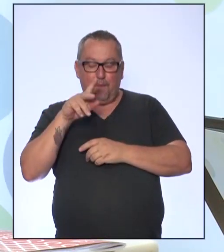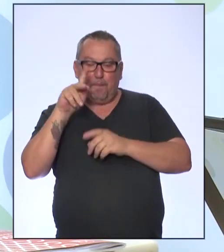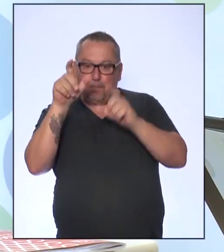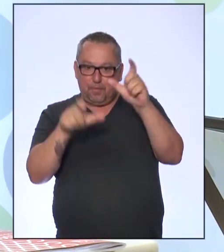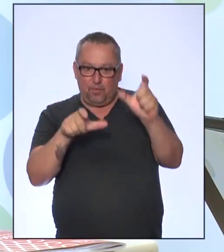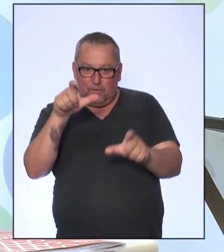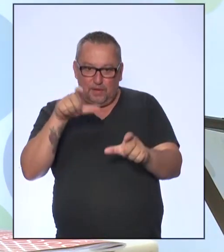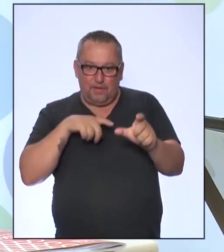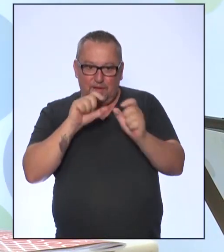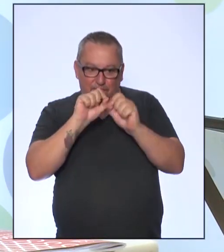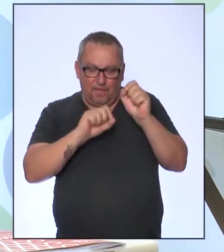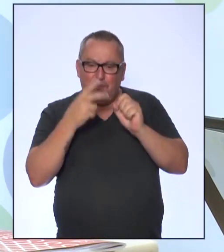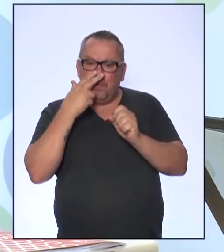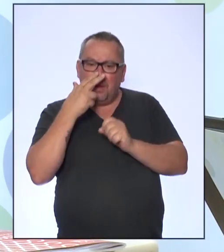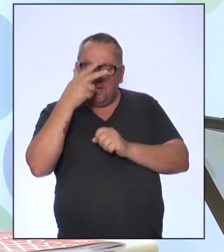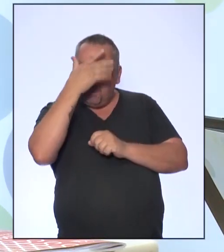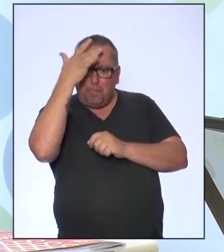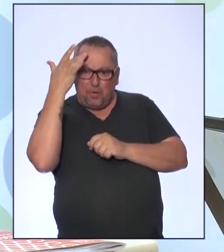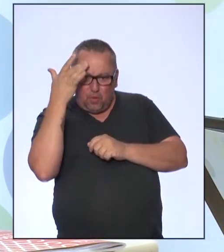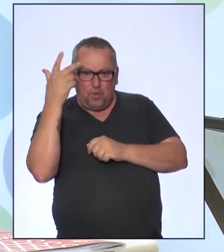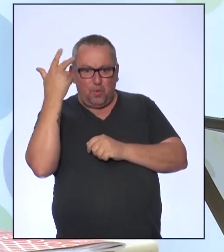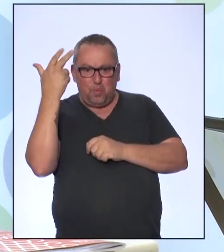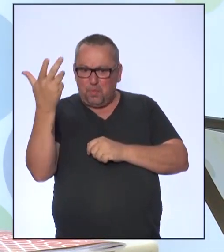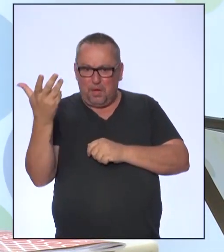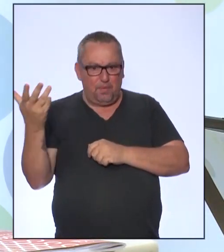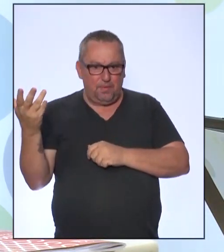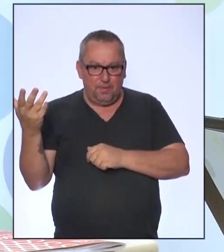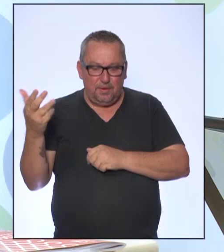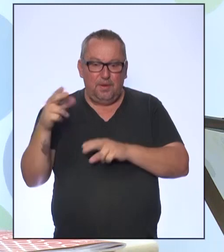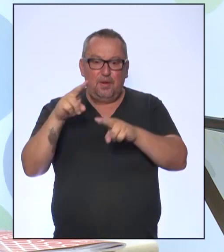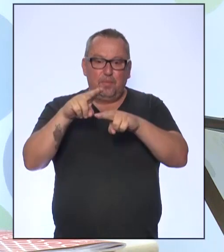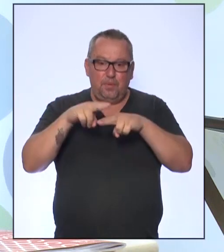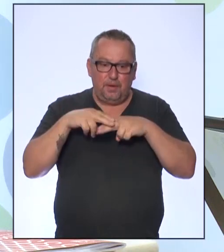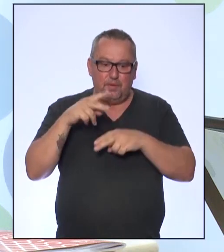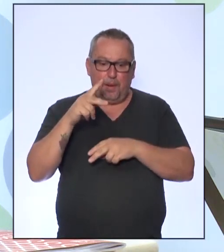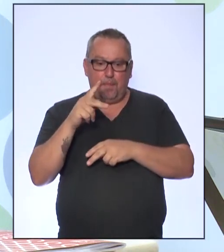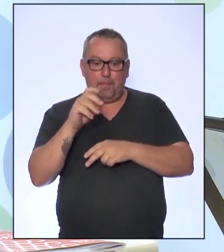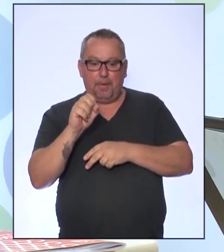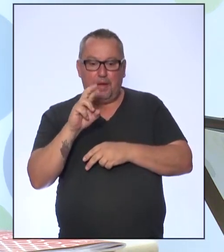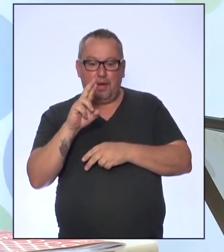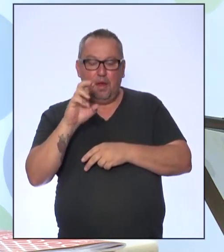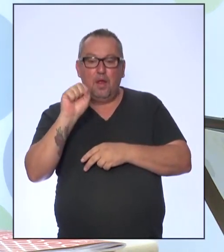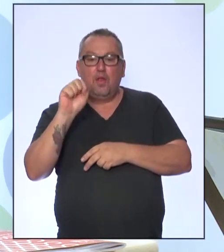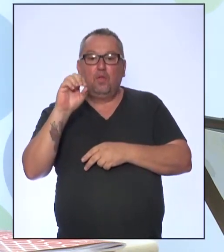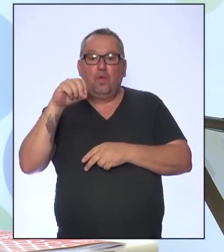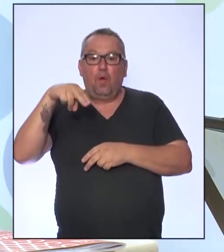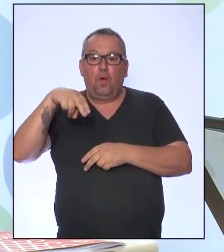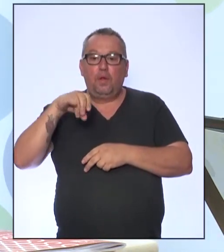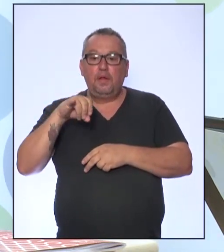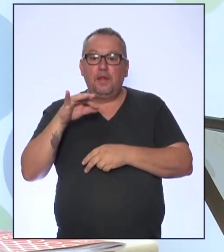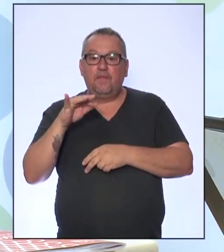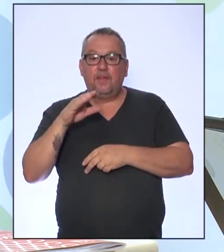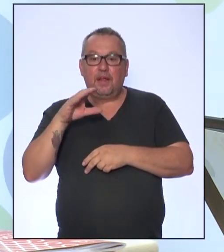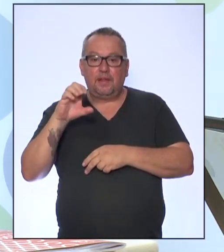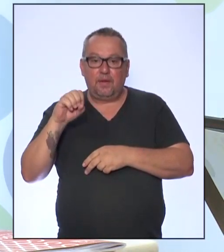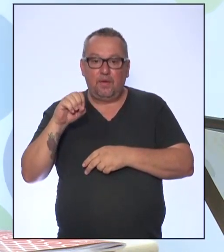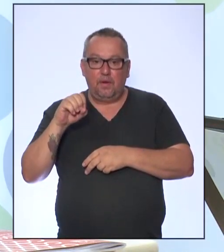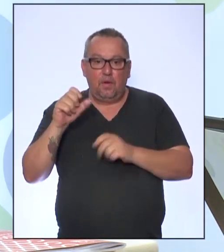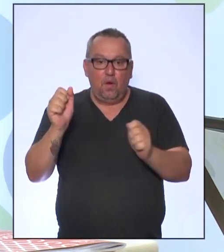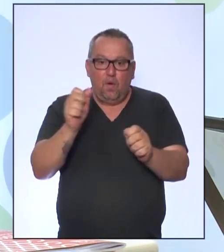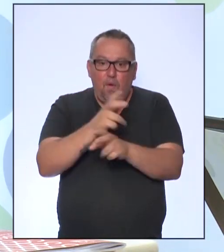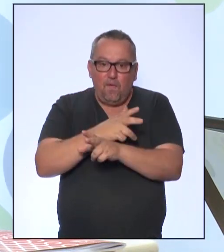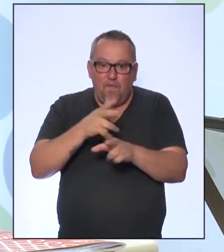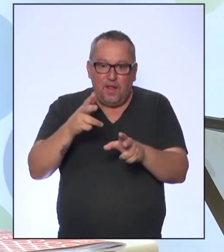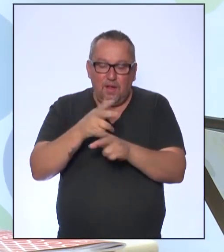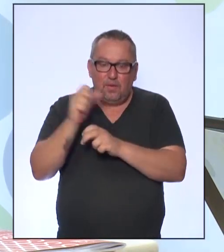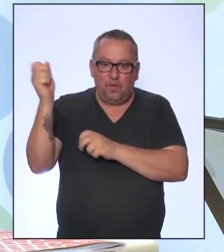agem como seres humanos? Então, por isso que é a personificação, essa característica. O vento e o sol, eles interagem o